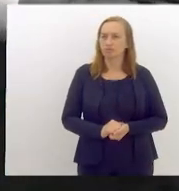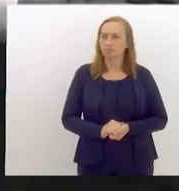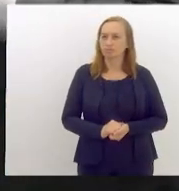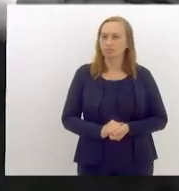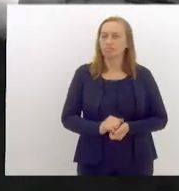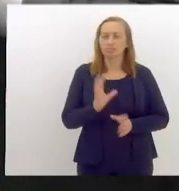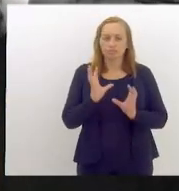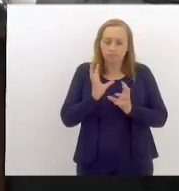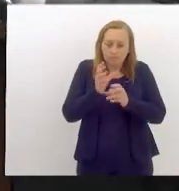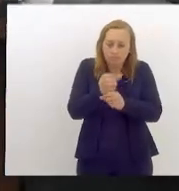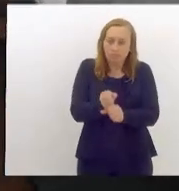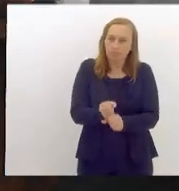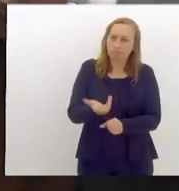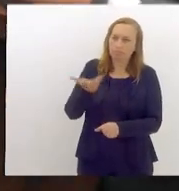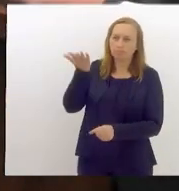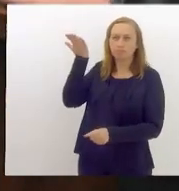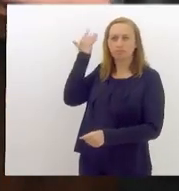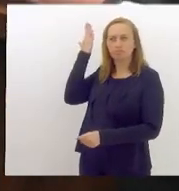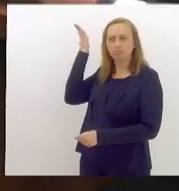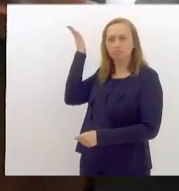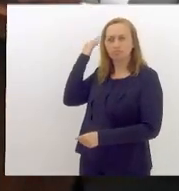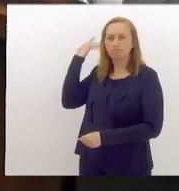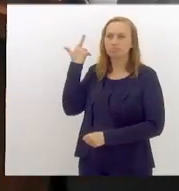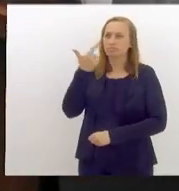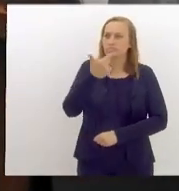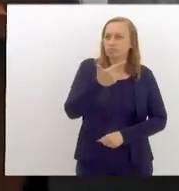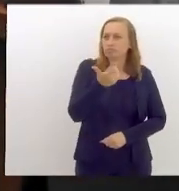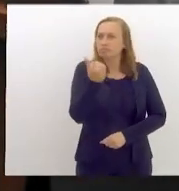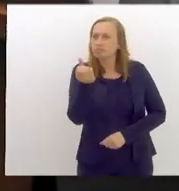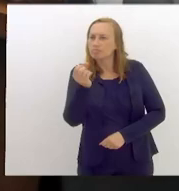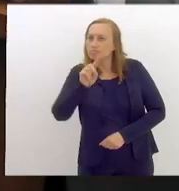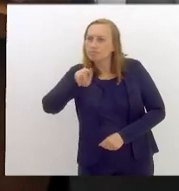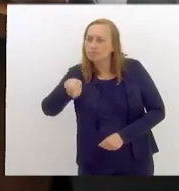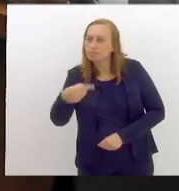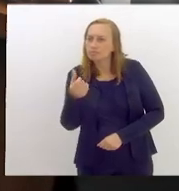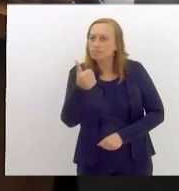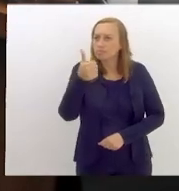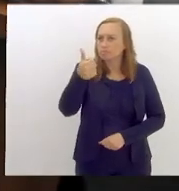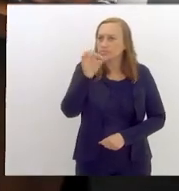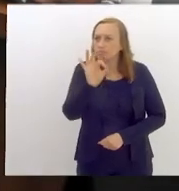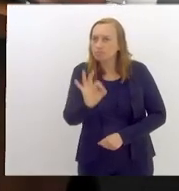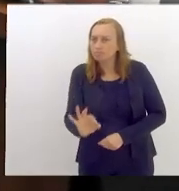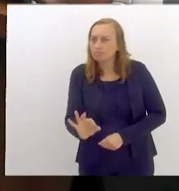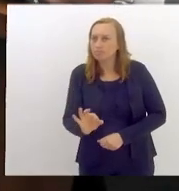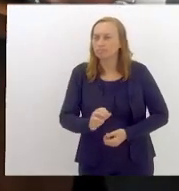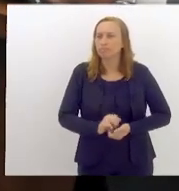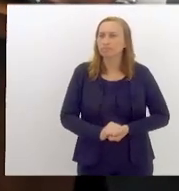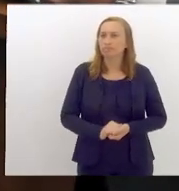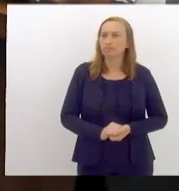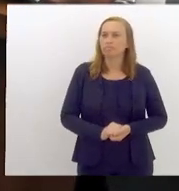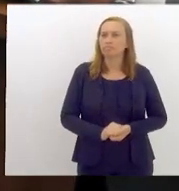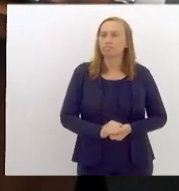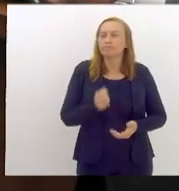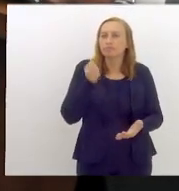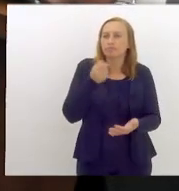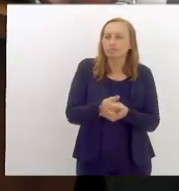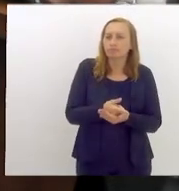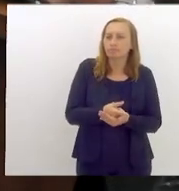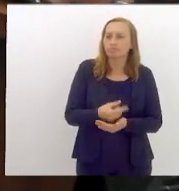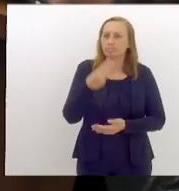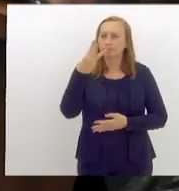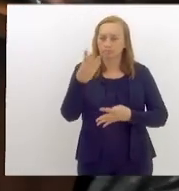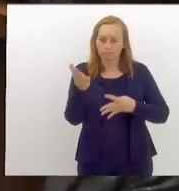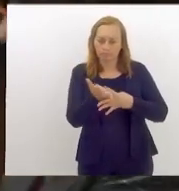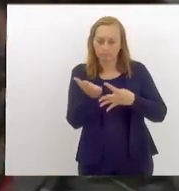que foi calculado a época dava 26,1% seria paga em